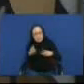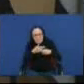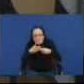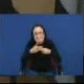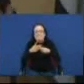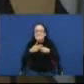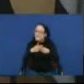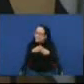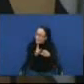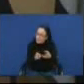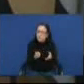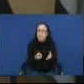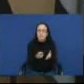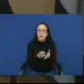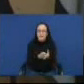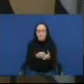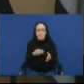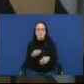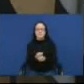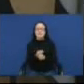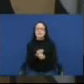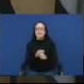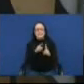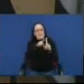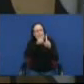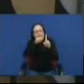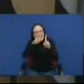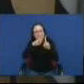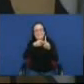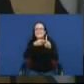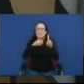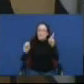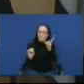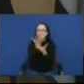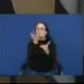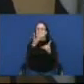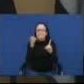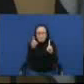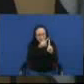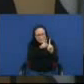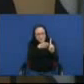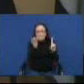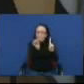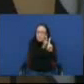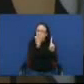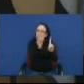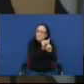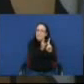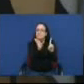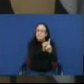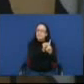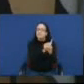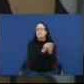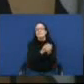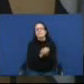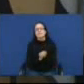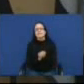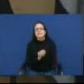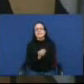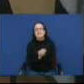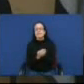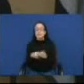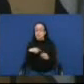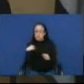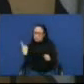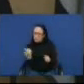ativa e a gravidez está vindo aí de uma forma bastante impactosa. Né? E o que